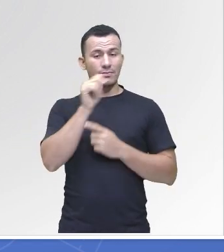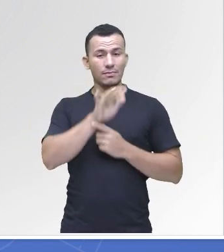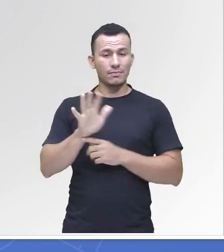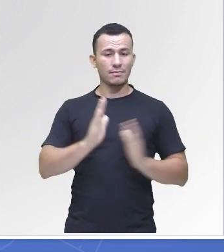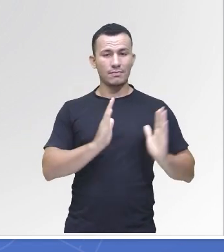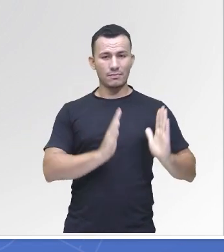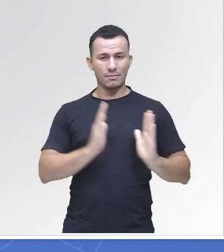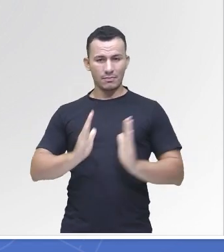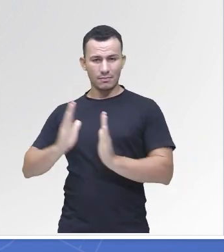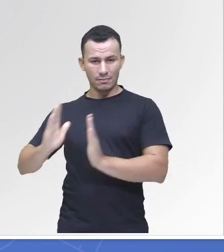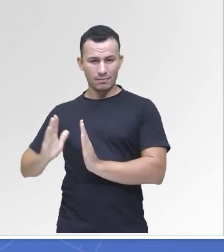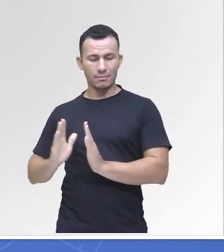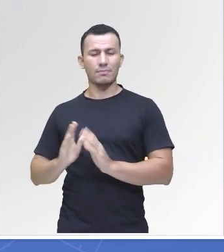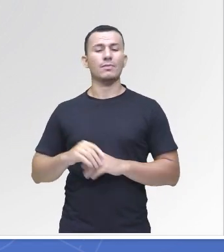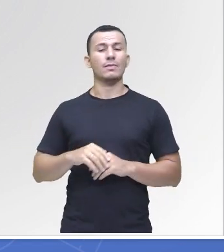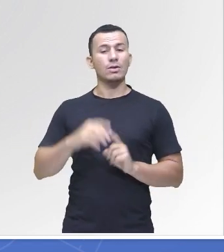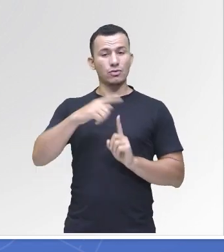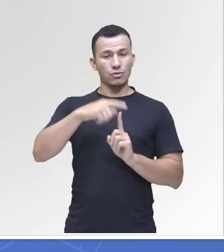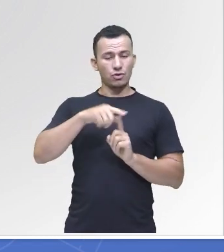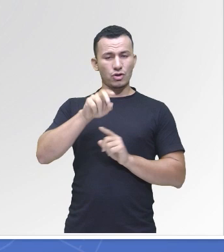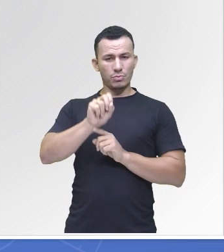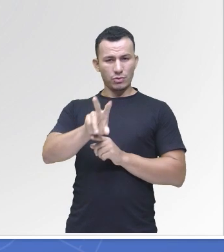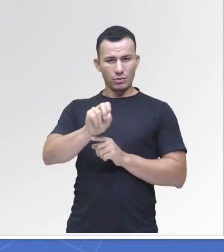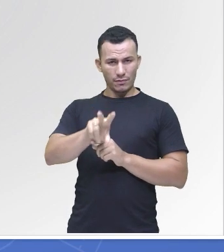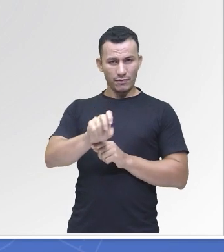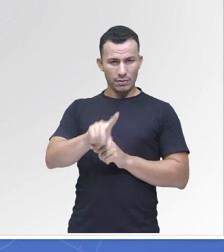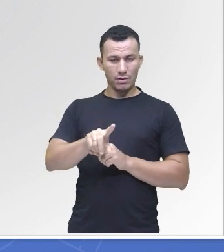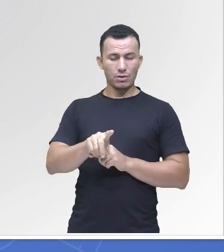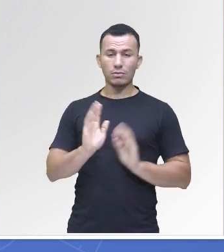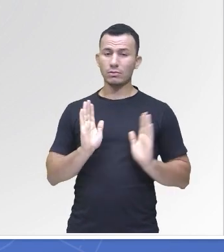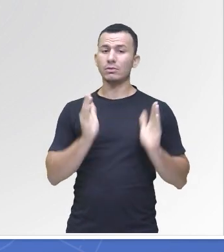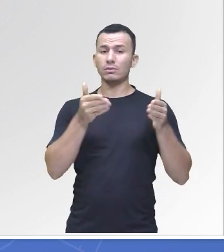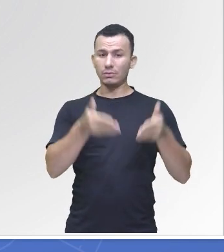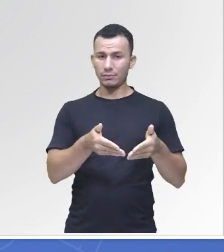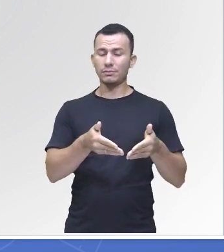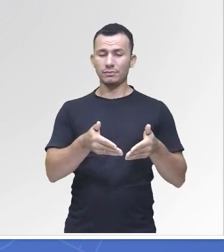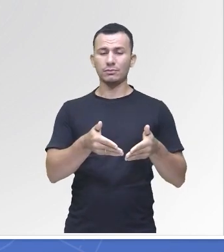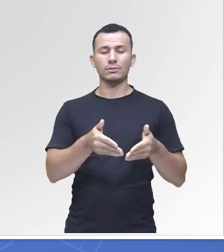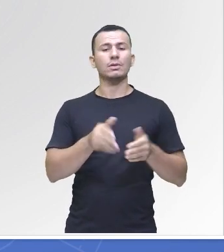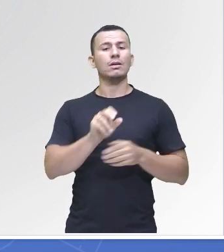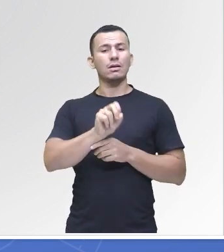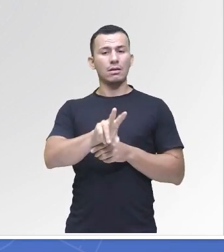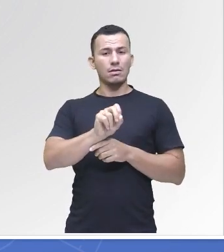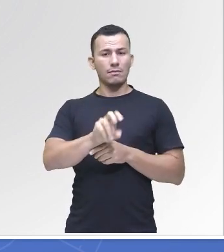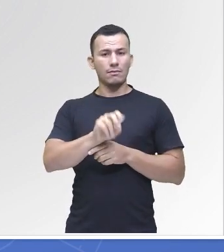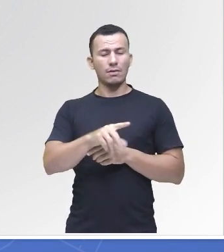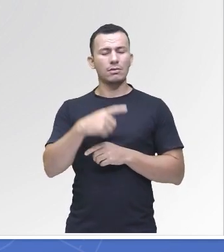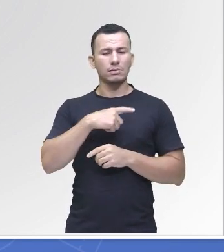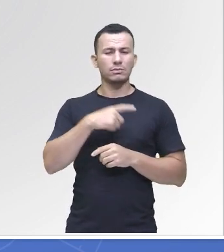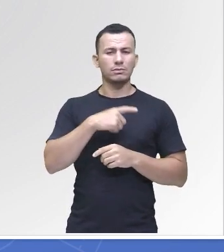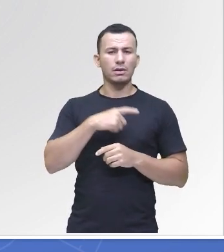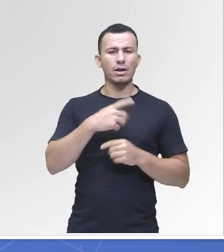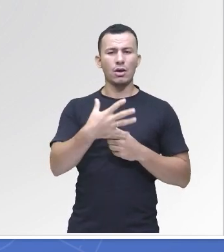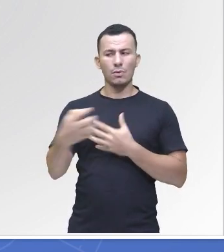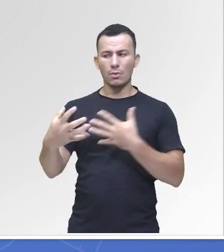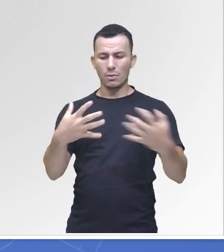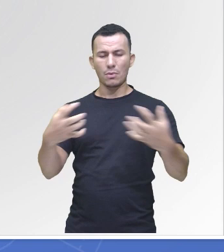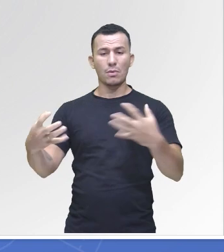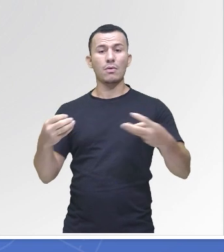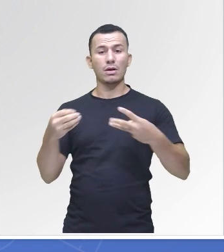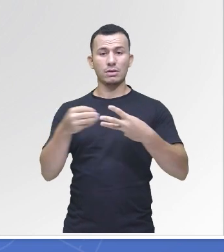aqui alguns tipos de vírus, né, lembrando que eles são altamente específicos, né, os vírus eles vão ali parasitar uma